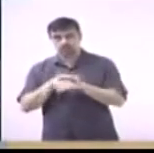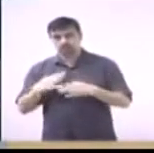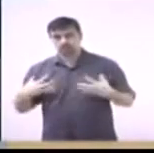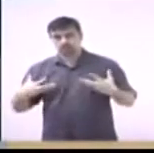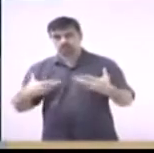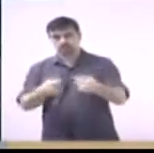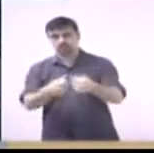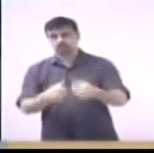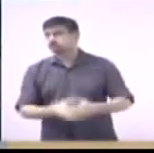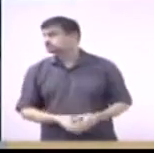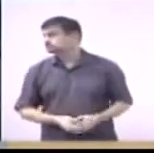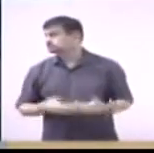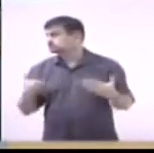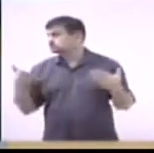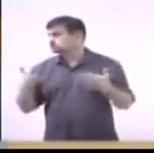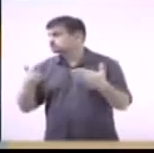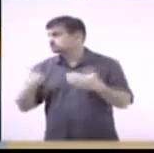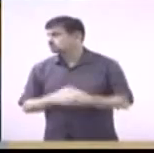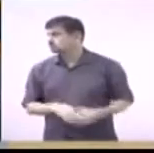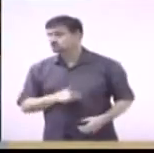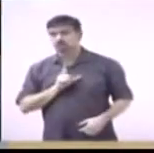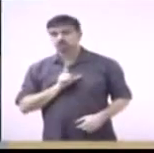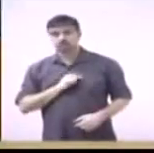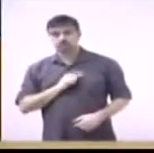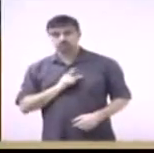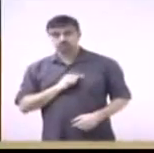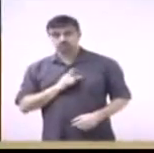todos. Com a palavra, o vereador Custódio Campos.